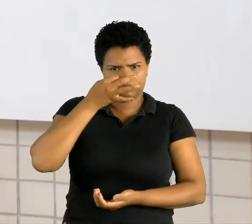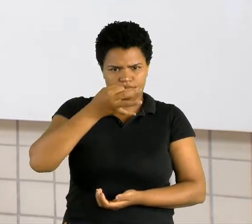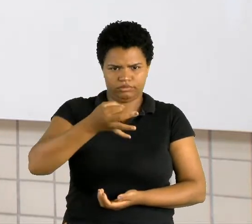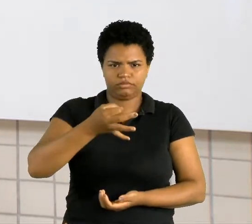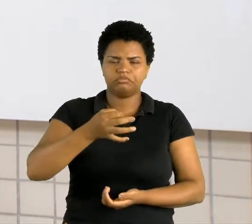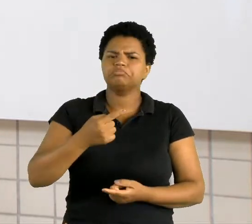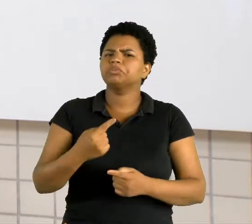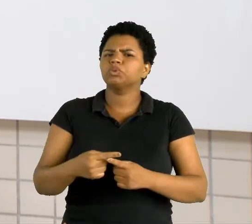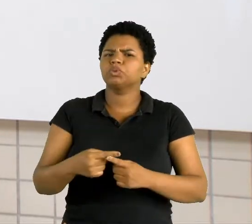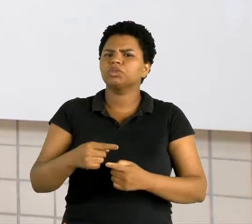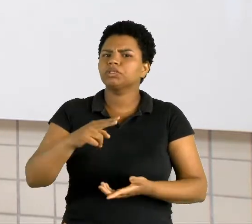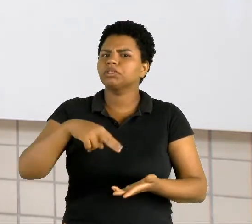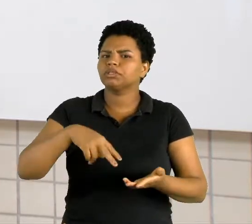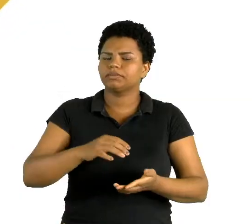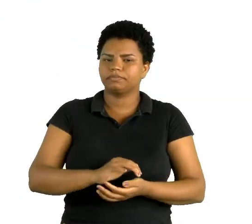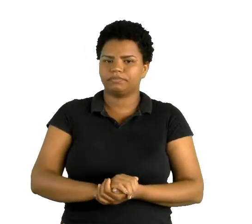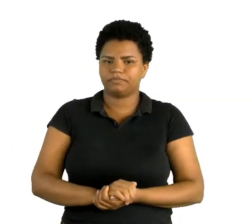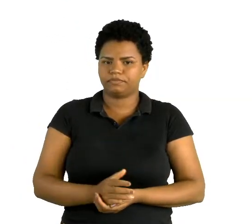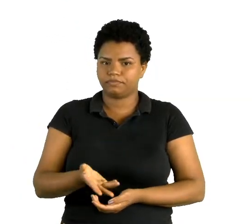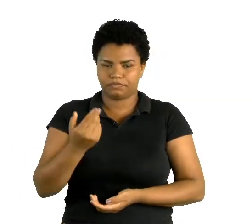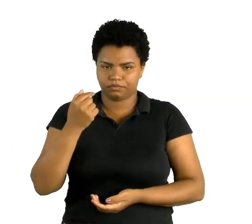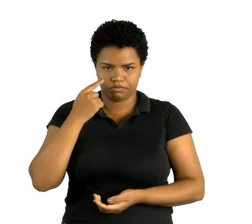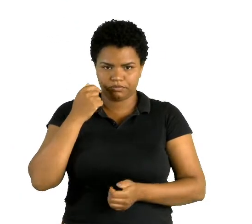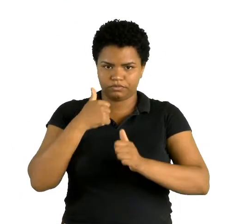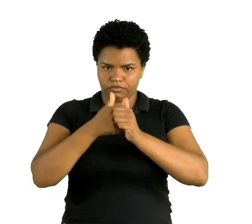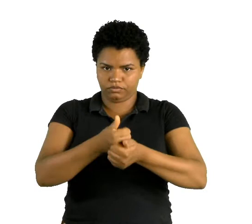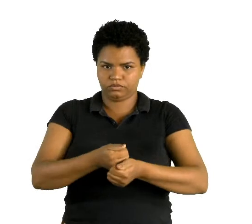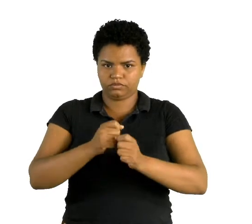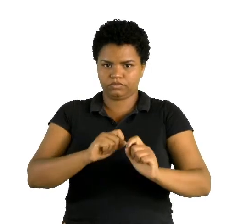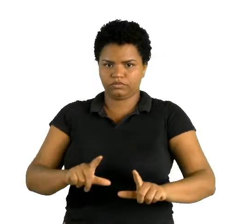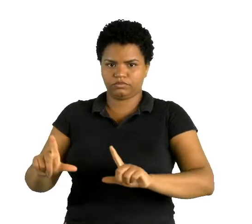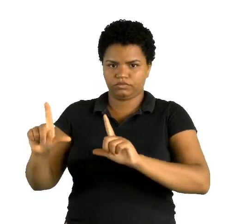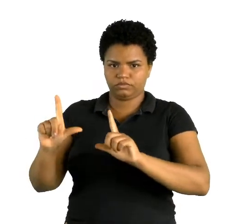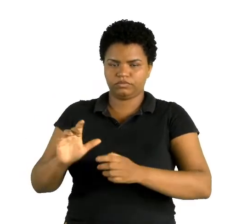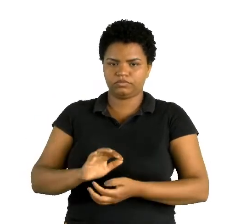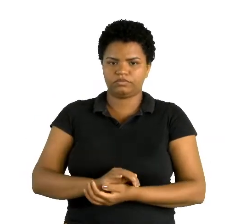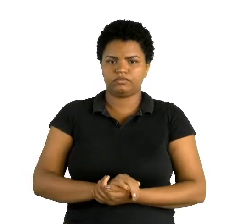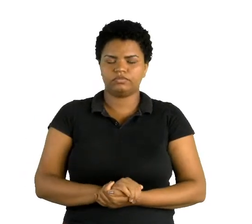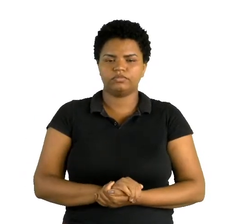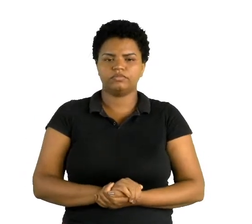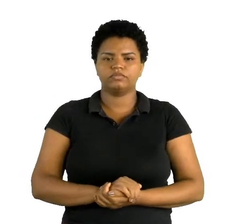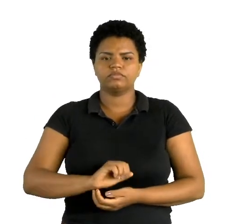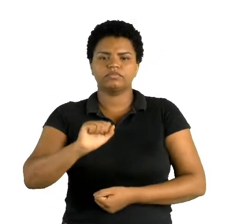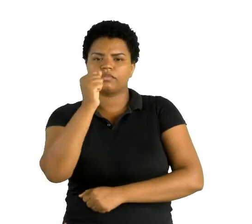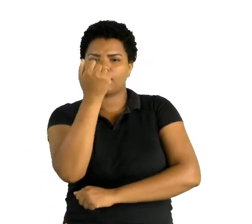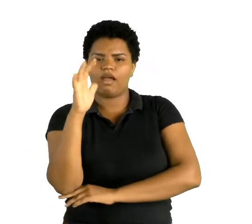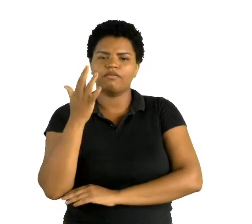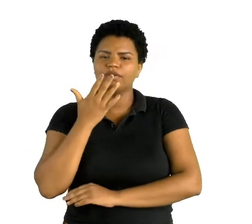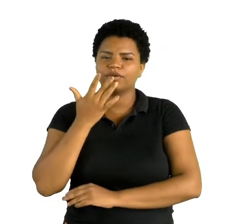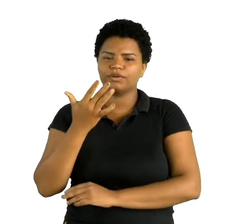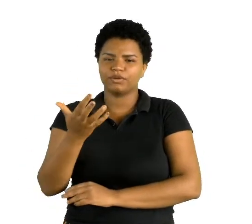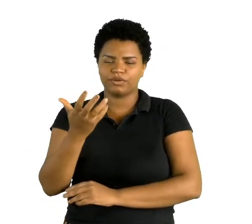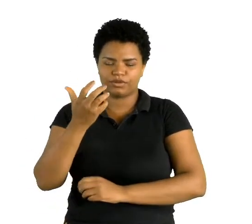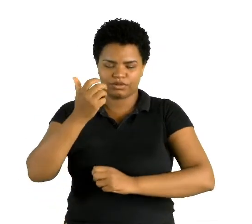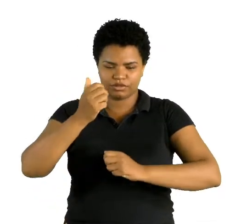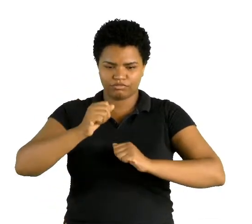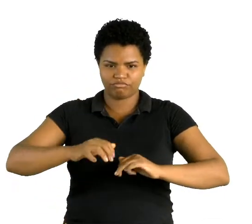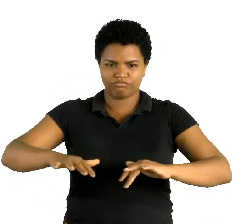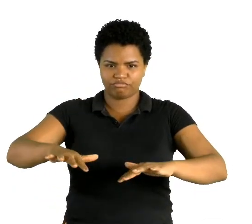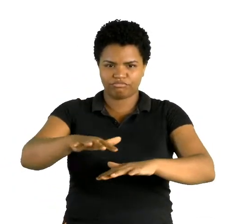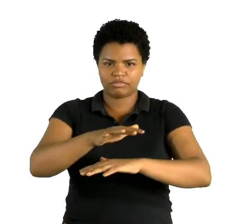aí. Vamos lá, acompanha comigo na tela. IPs colorem o Distrito Federal